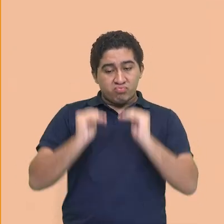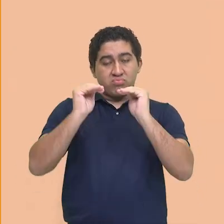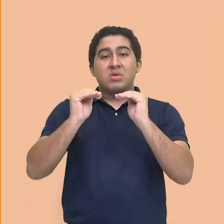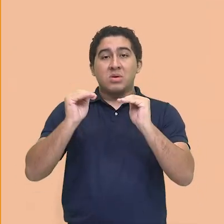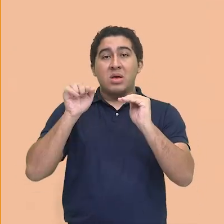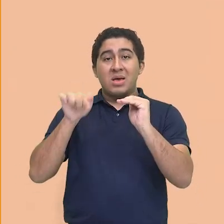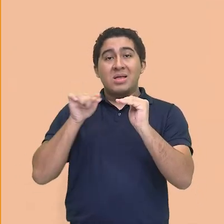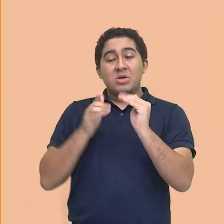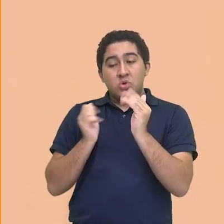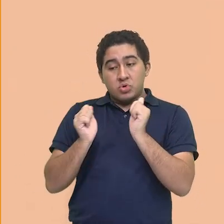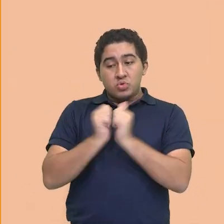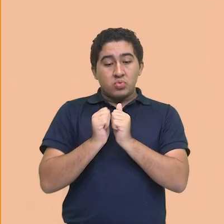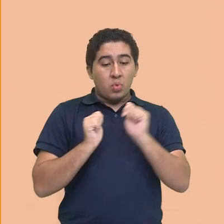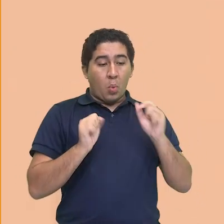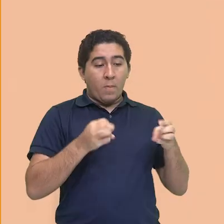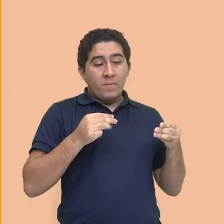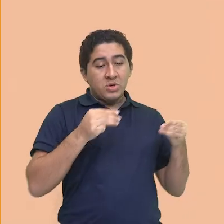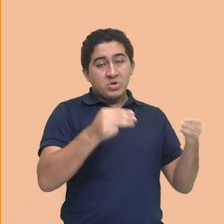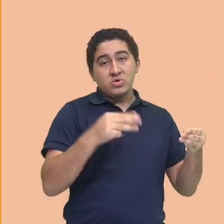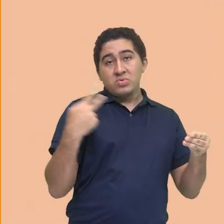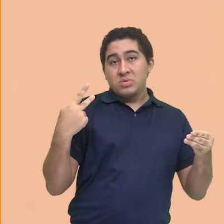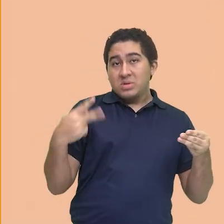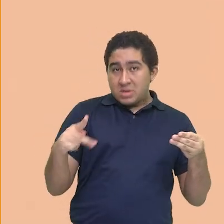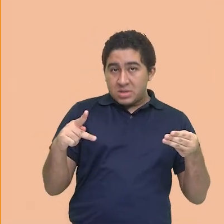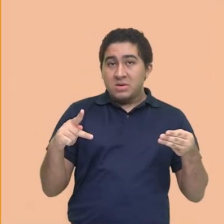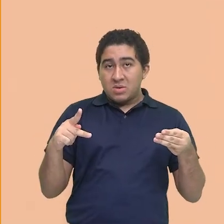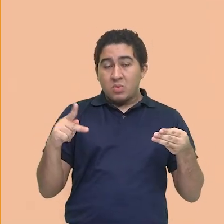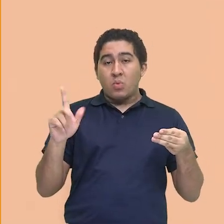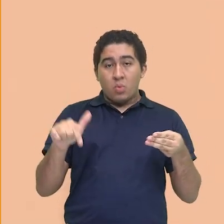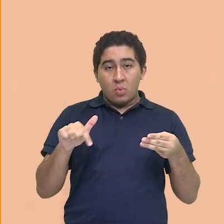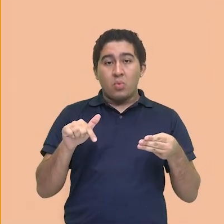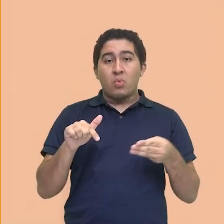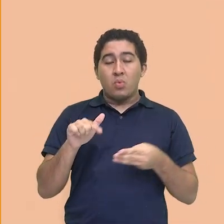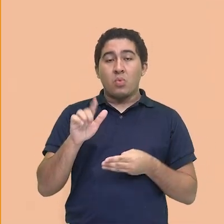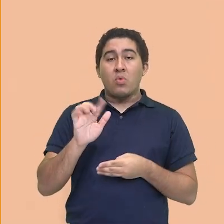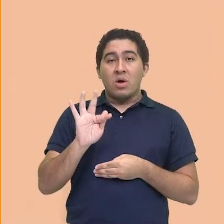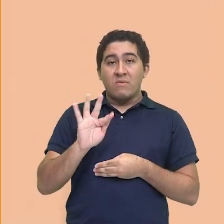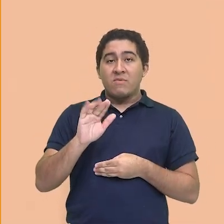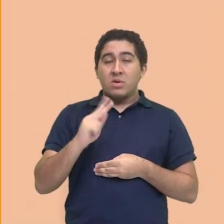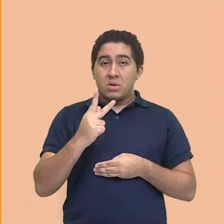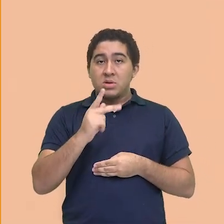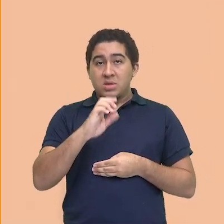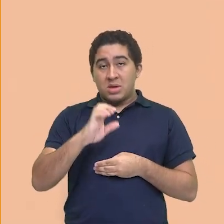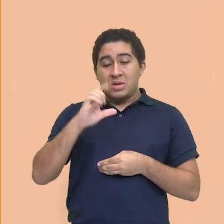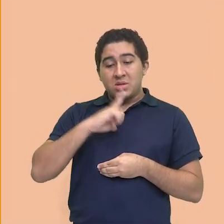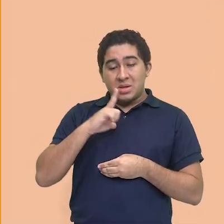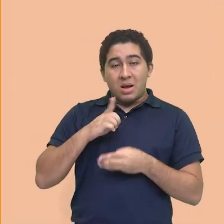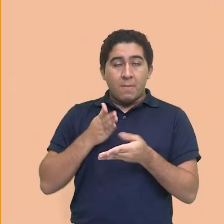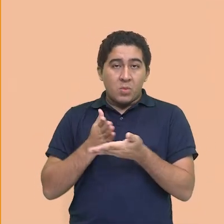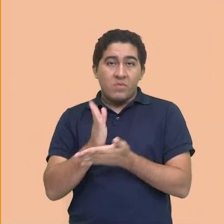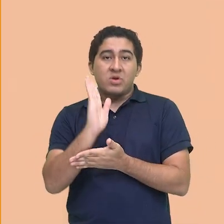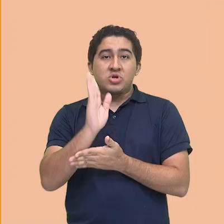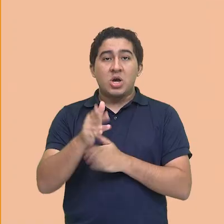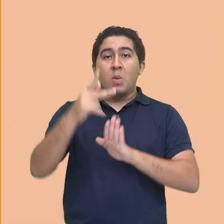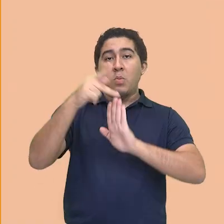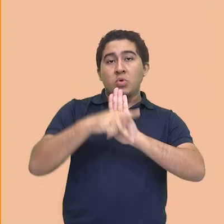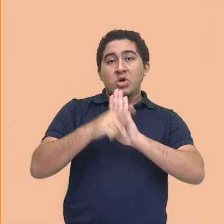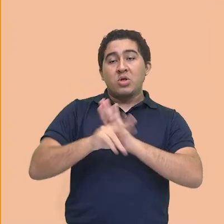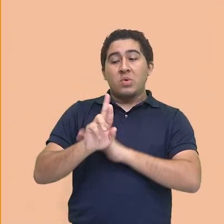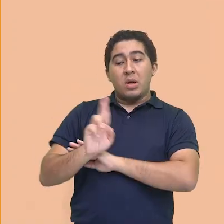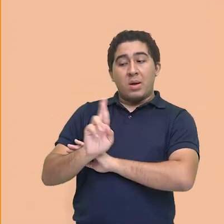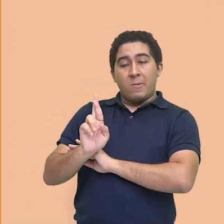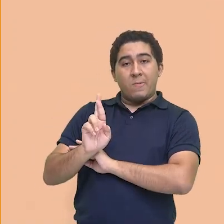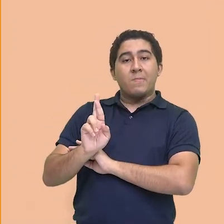lançar juntamente com o seu ministro da Fazenda, né, o Fernando Henrique Cardoso, o Plano Real, né, que é algo